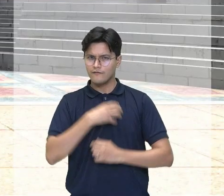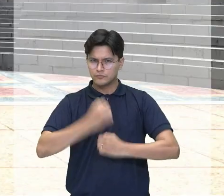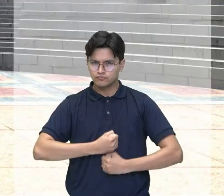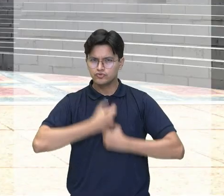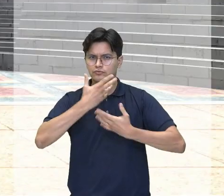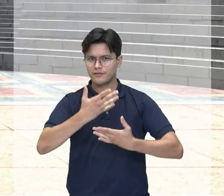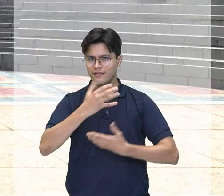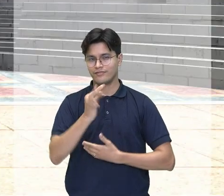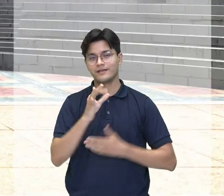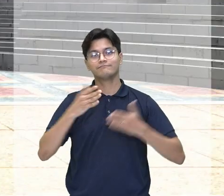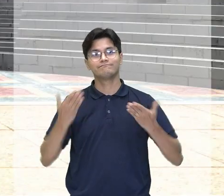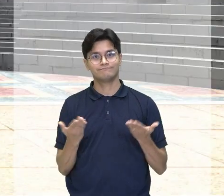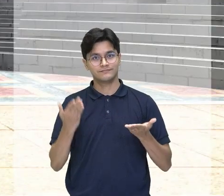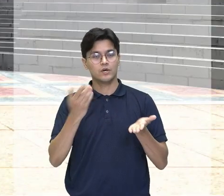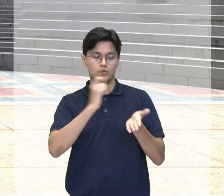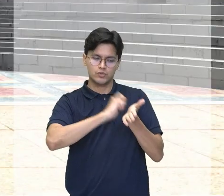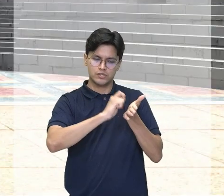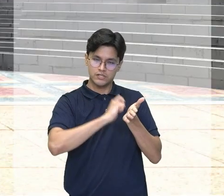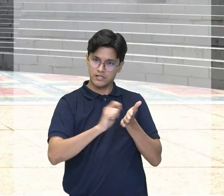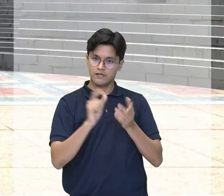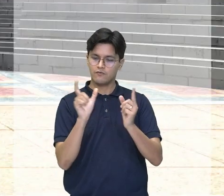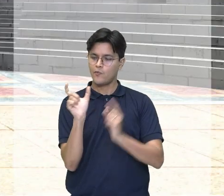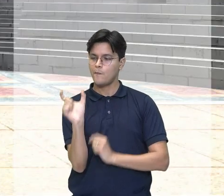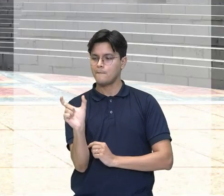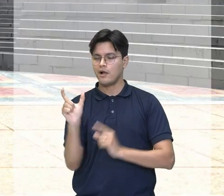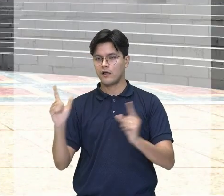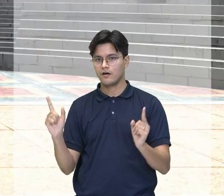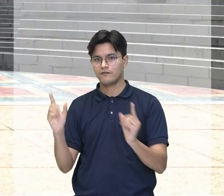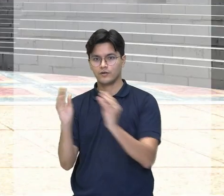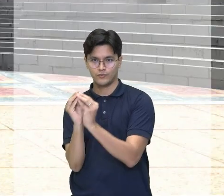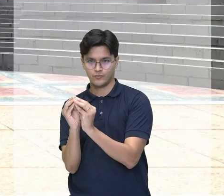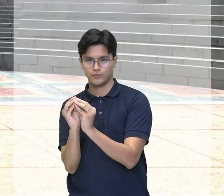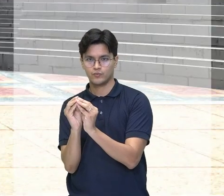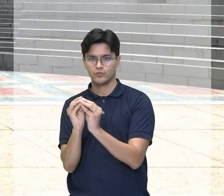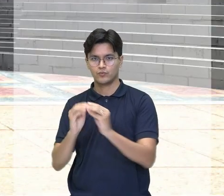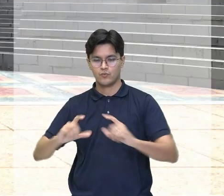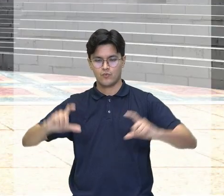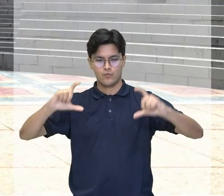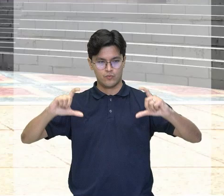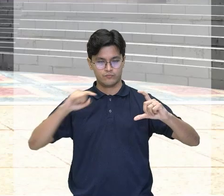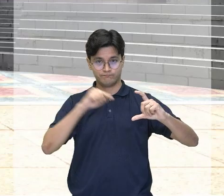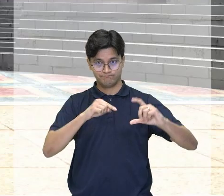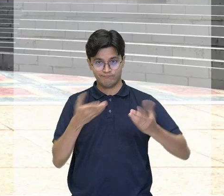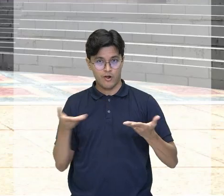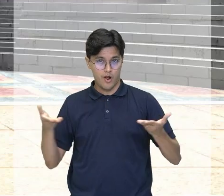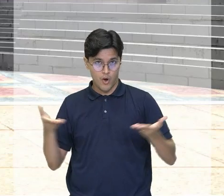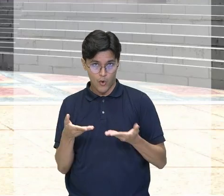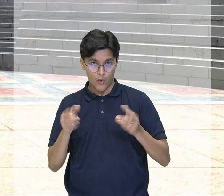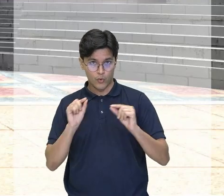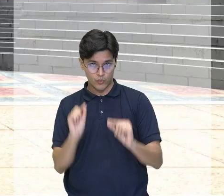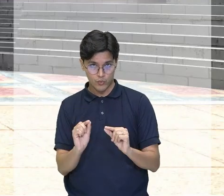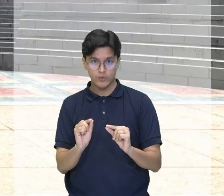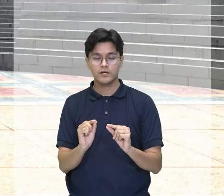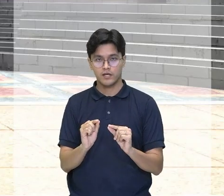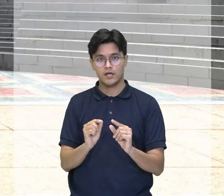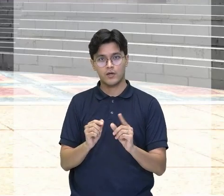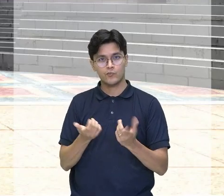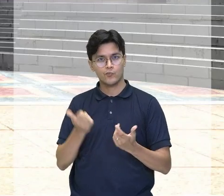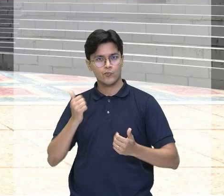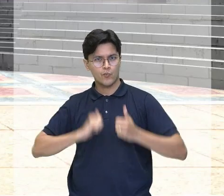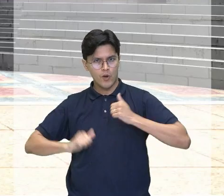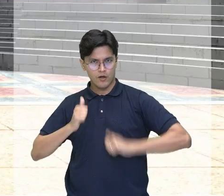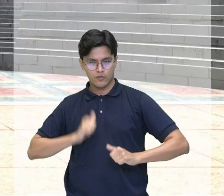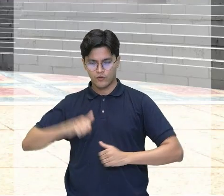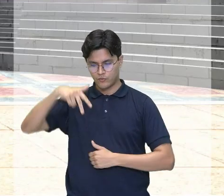que o ator esteja ciente. Coloco lá entre parênteses. Nesse momento, ao ajoelhar-se, né, e após o